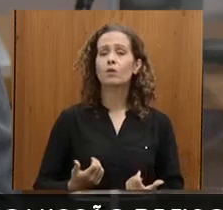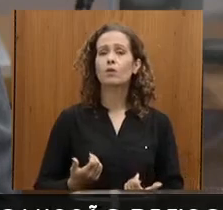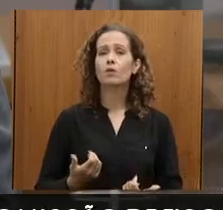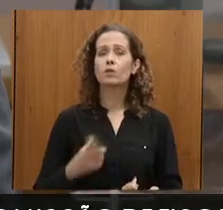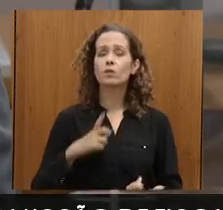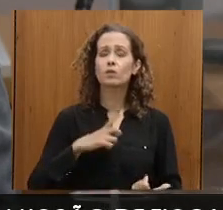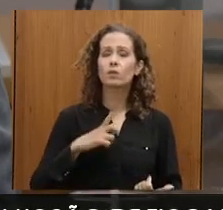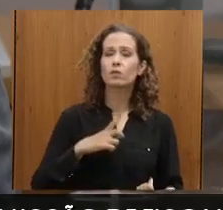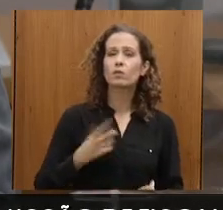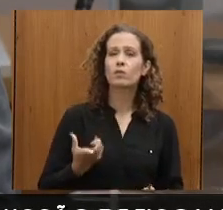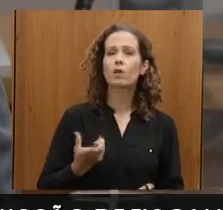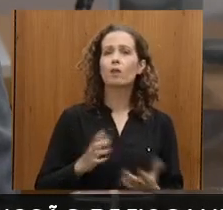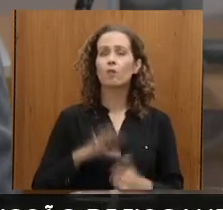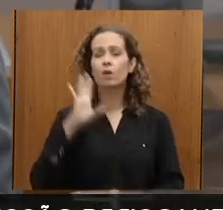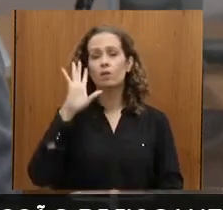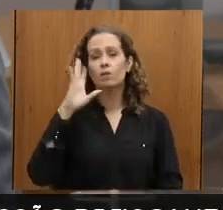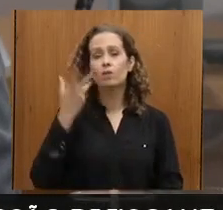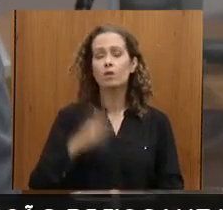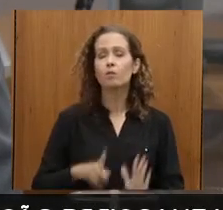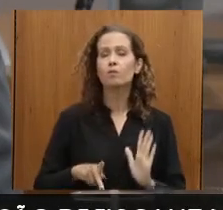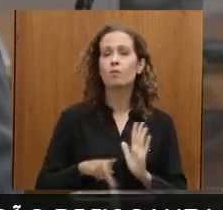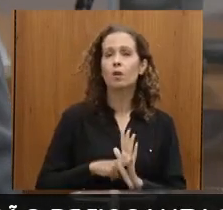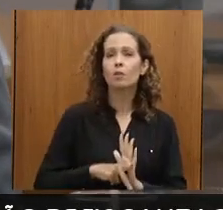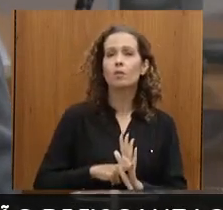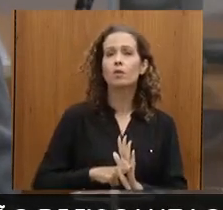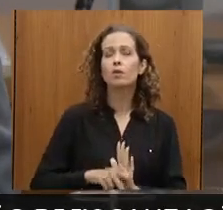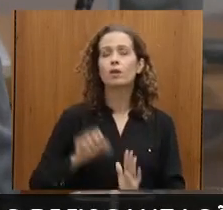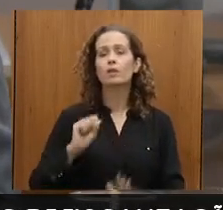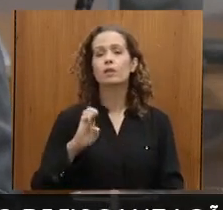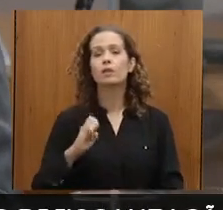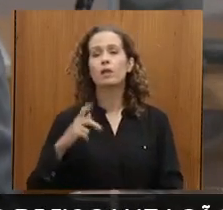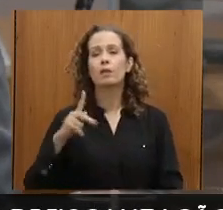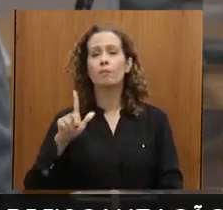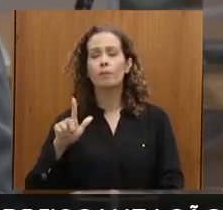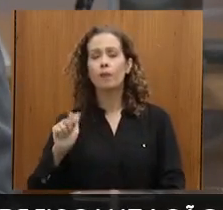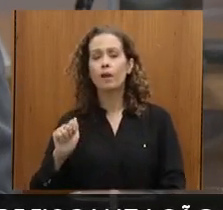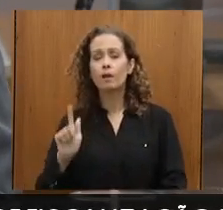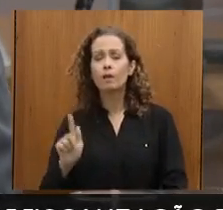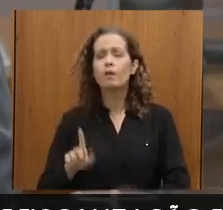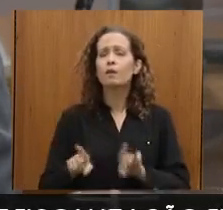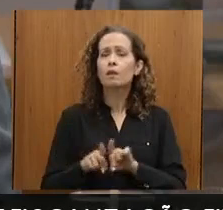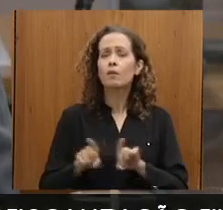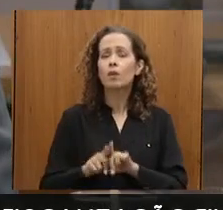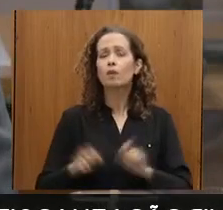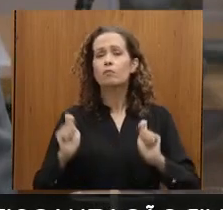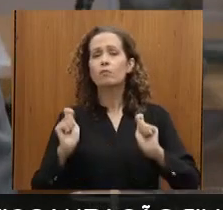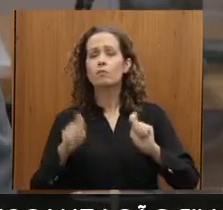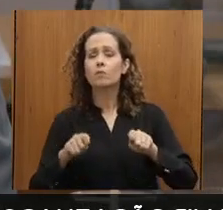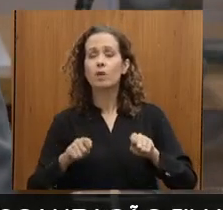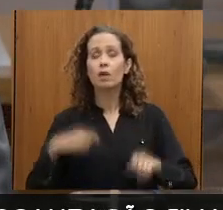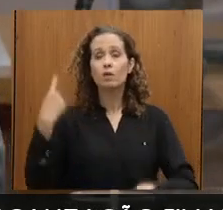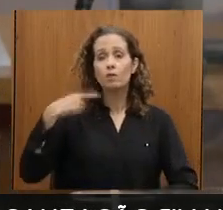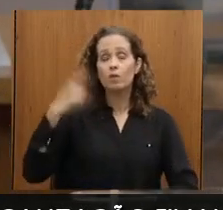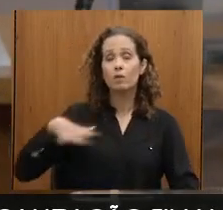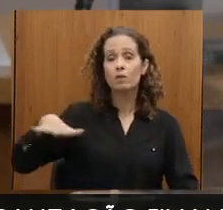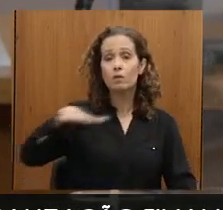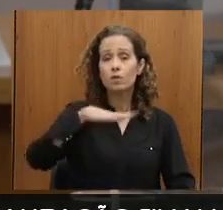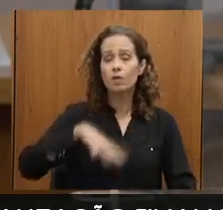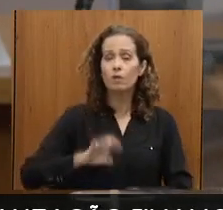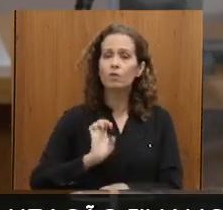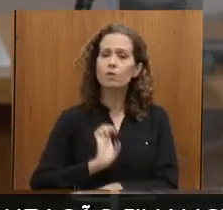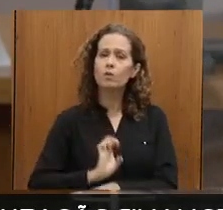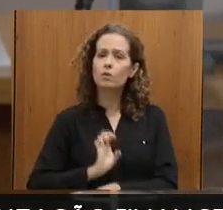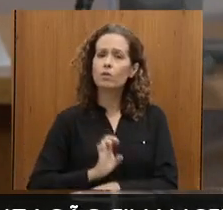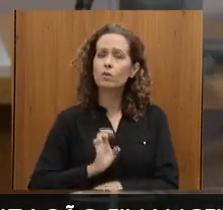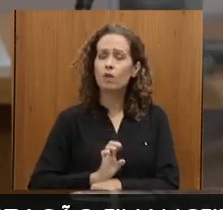um parecer da própria CEPLAG, do jurídico da CEPLAG para a própria CEPLAG, talvez poder ouvir a Advocacia-Geral do Estado com relação a essa